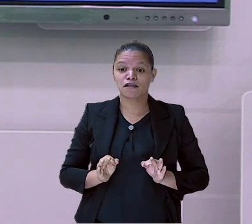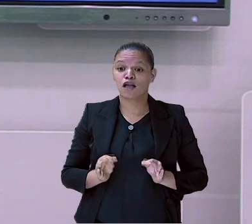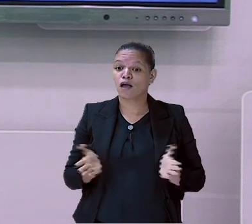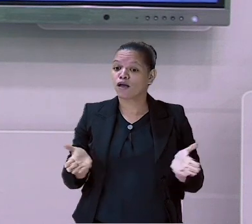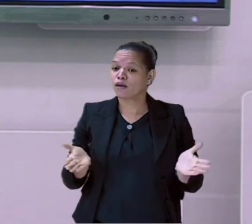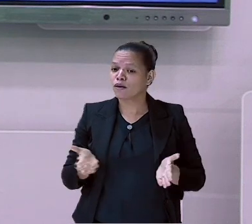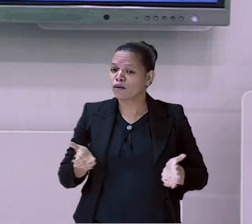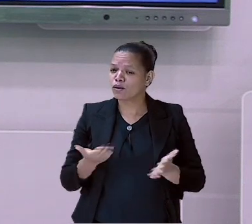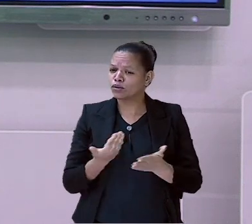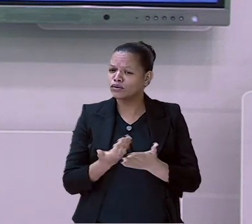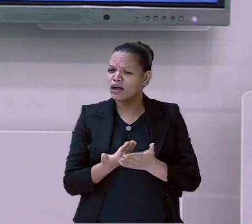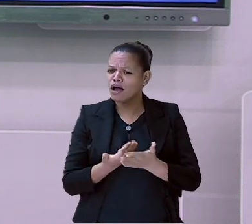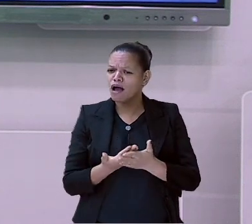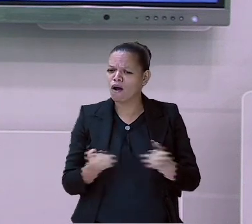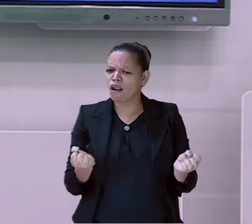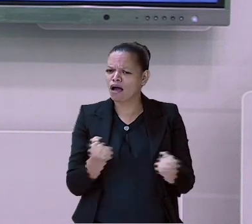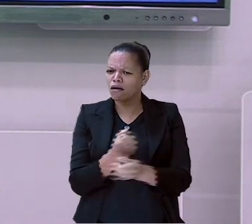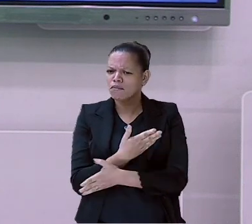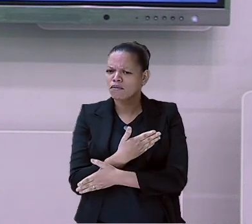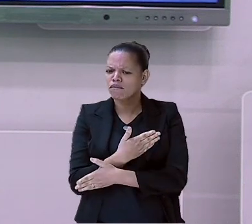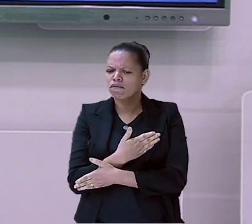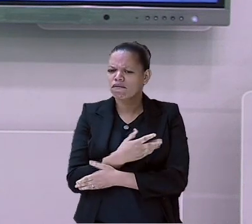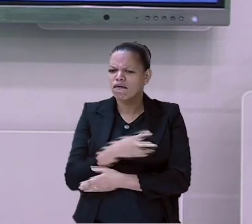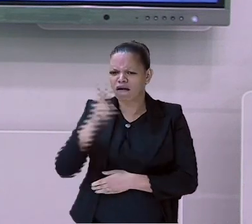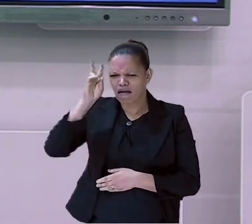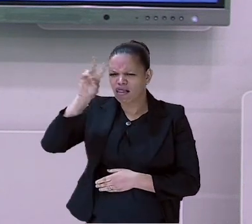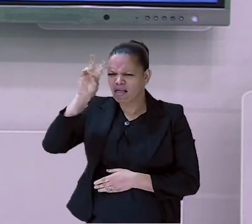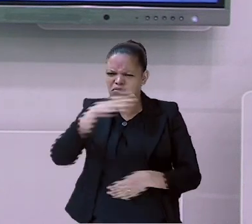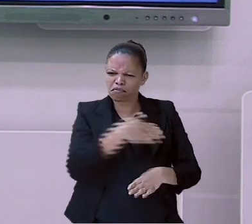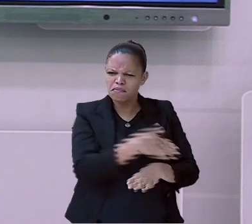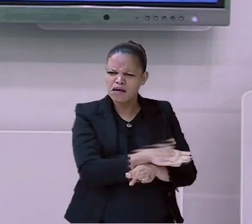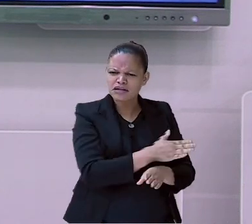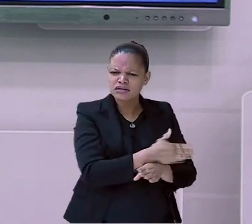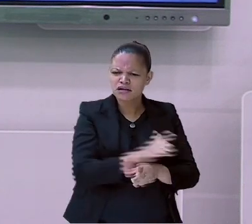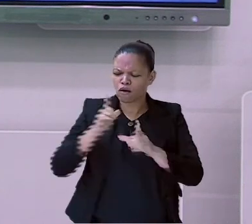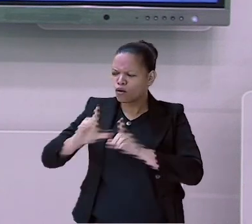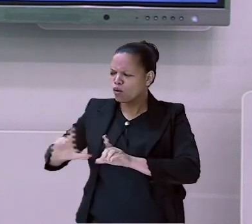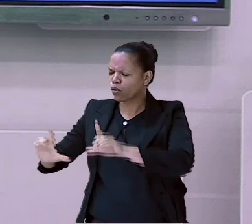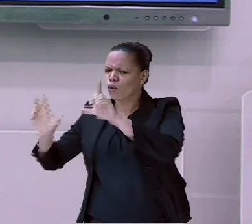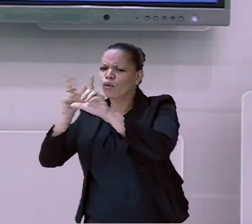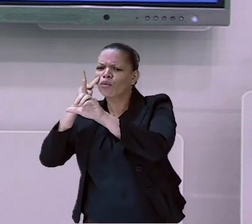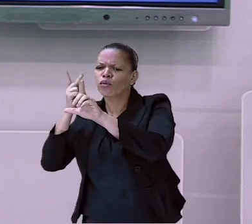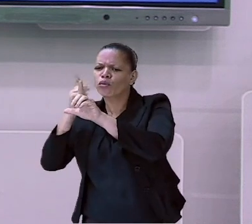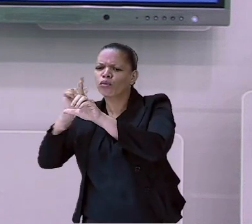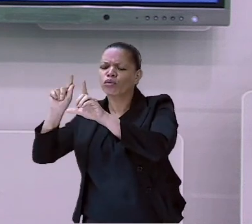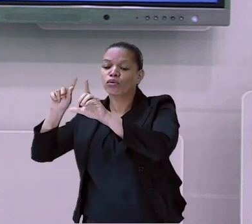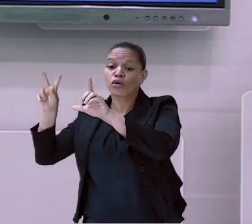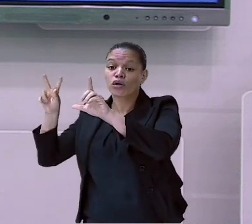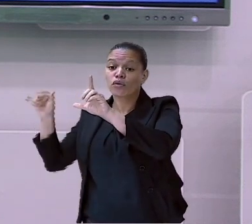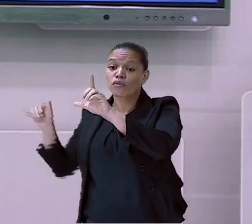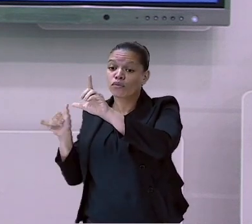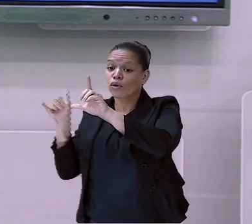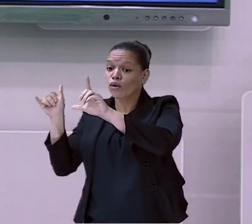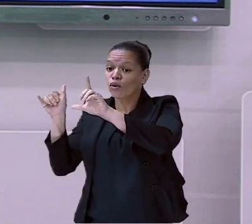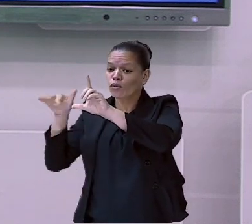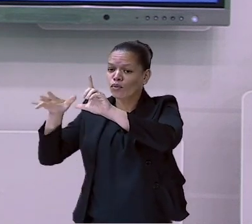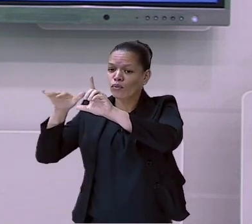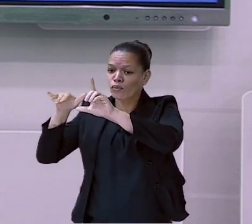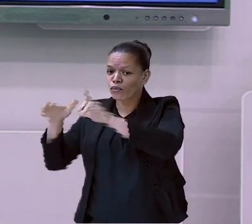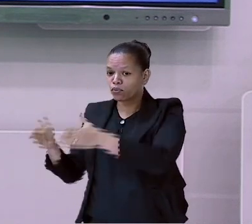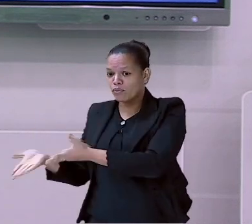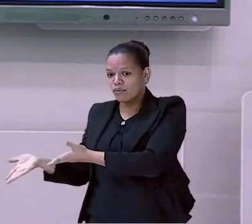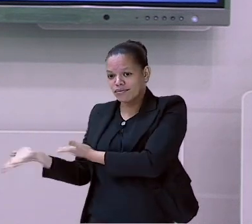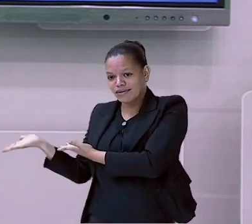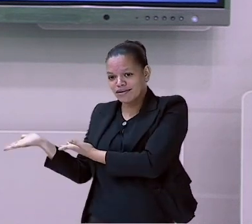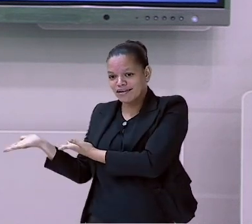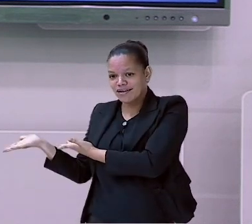nossa aula e para acessar nossa plataforma SMED-GV, aponte a câmera do seu celular na imagem que aparece aqui no canto